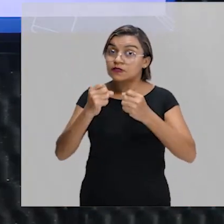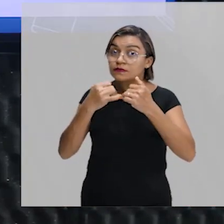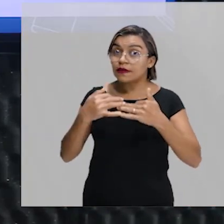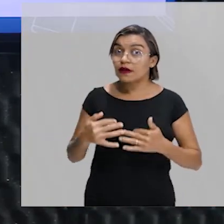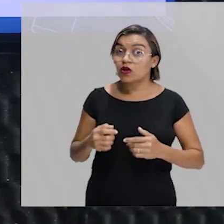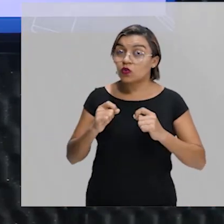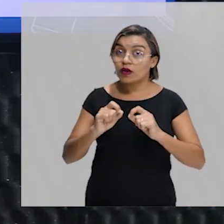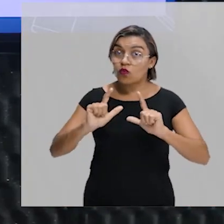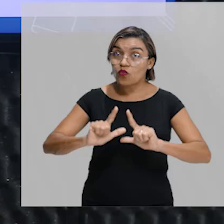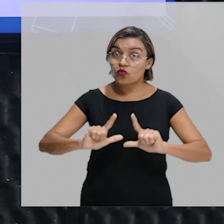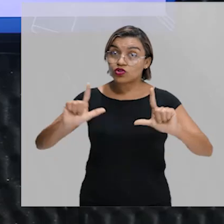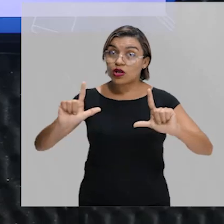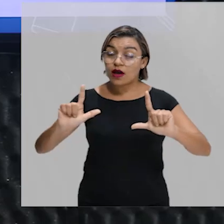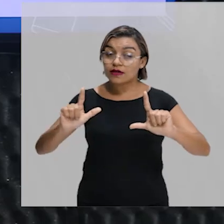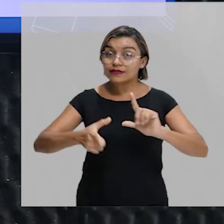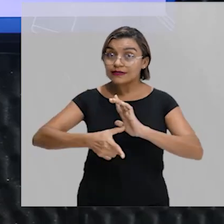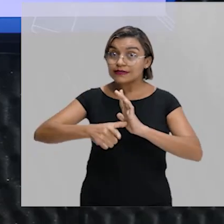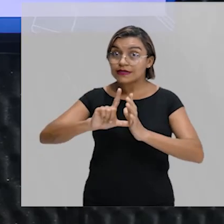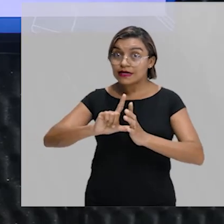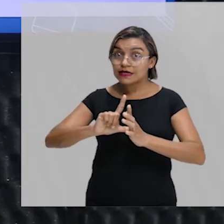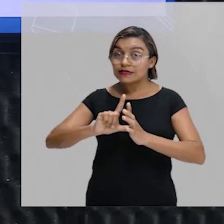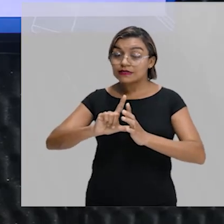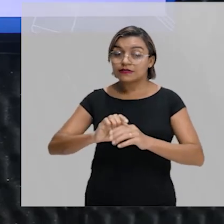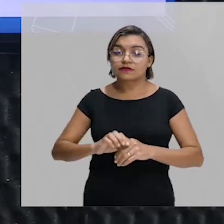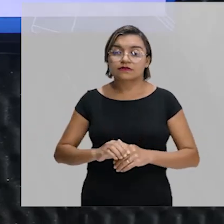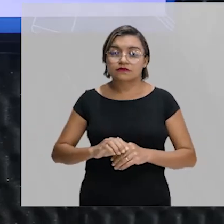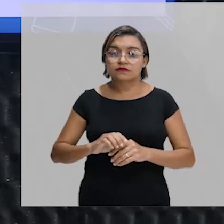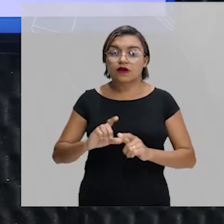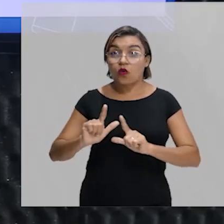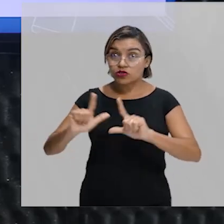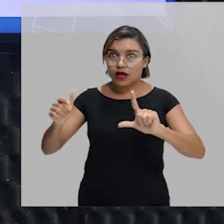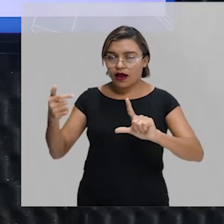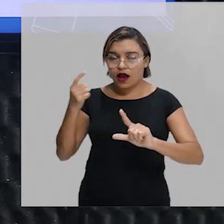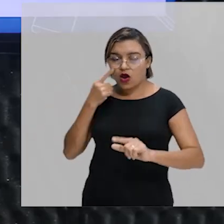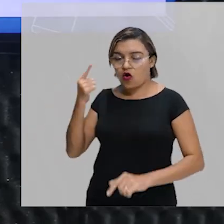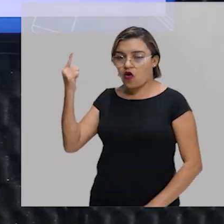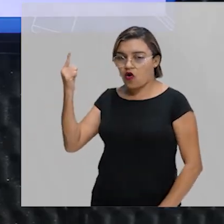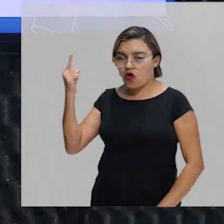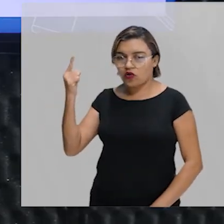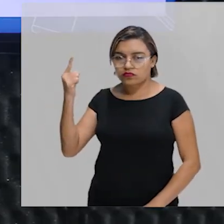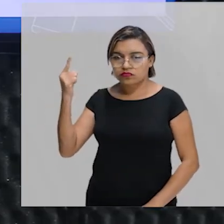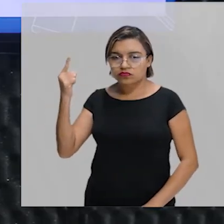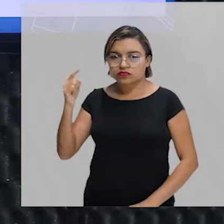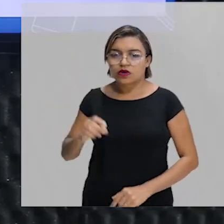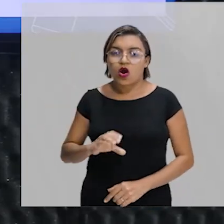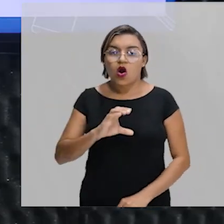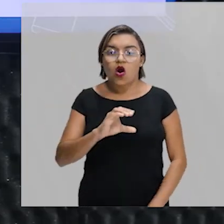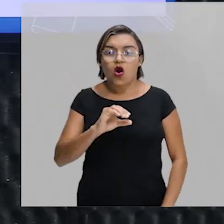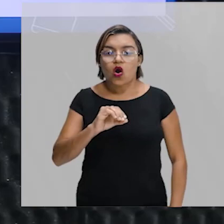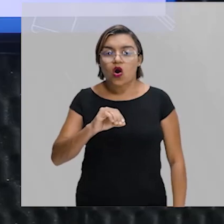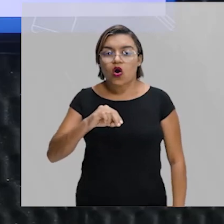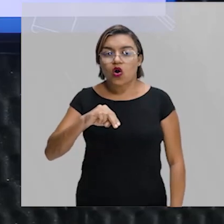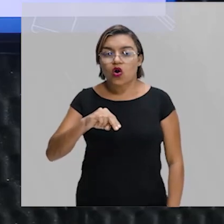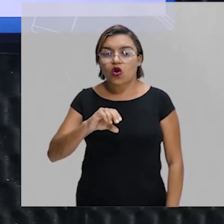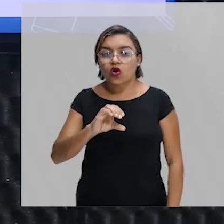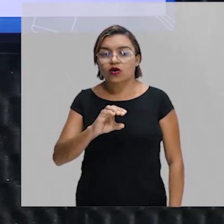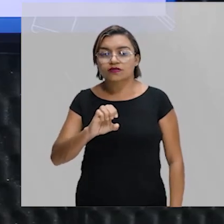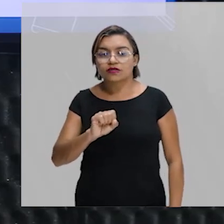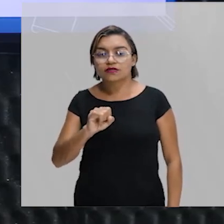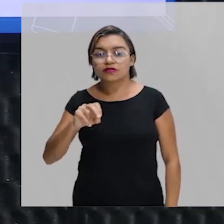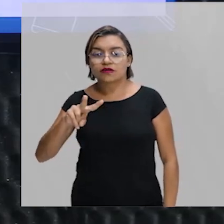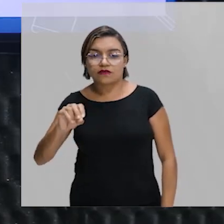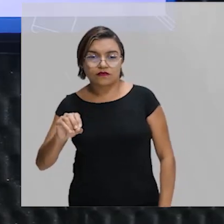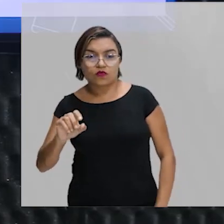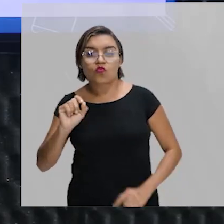naquele slide que nós estamos em concessões, tá? Então, aconteça o que aconteceu, não vou a este passeio. É